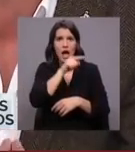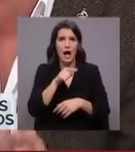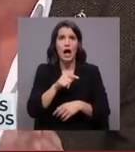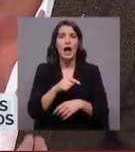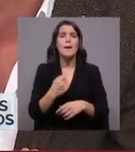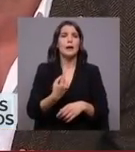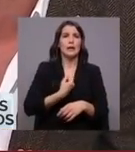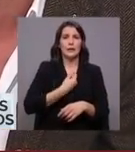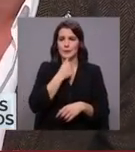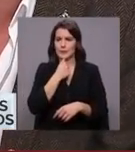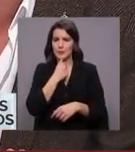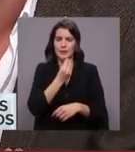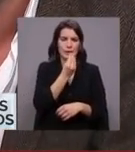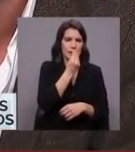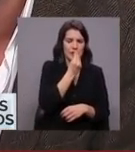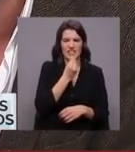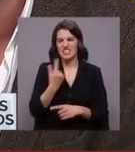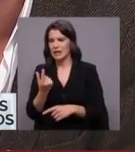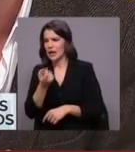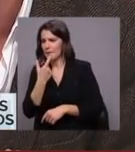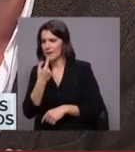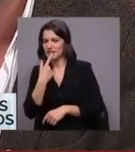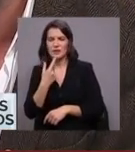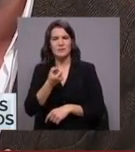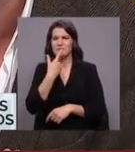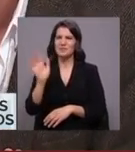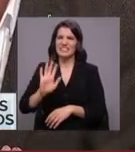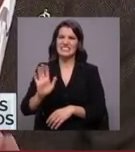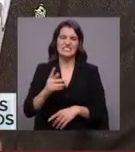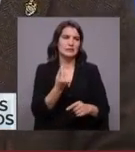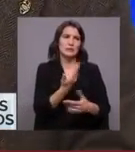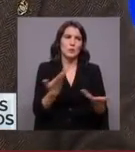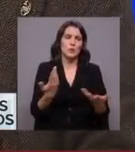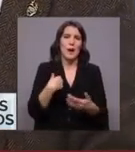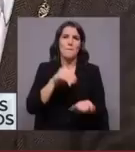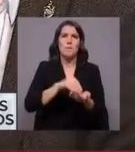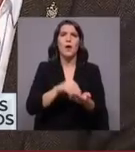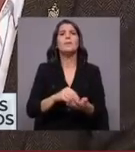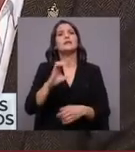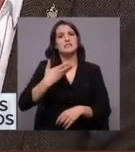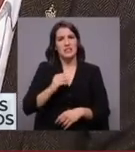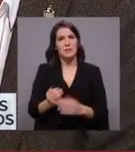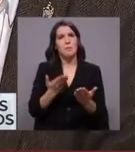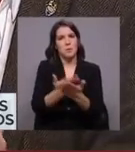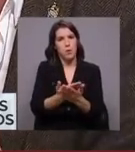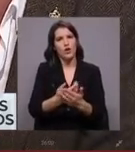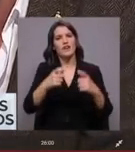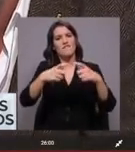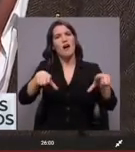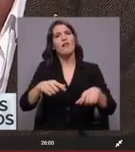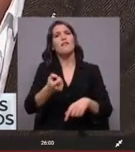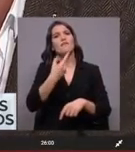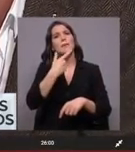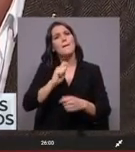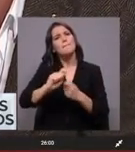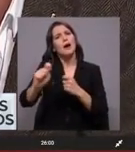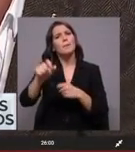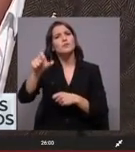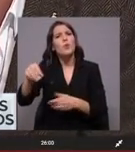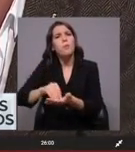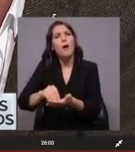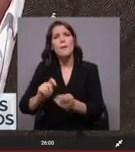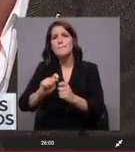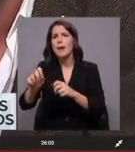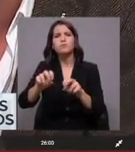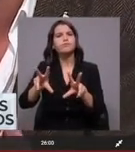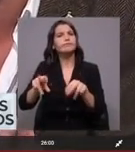as cores de comprar alimento romanticamente e não compram medicamento que são pobres se a proposta do CDs usar farmácia para pagar aos mais fomos todas